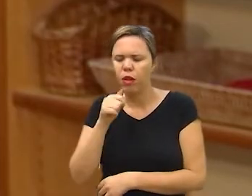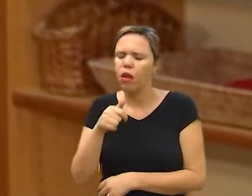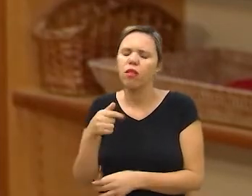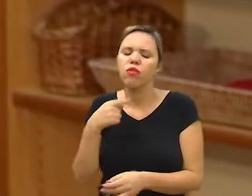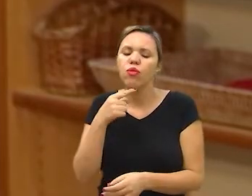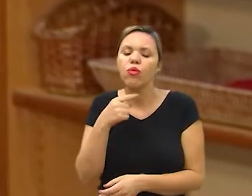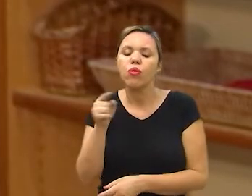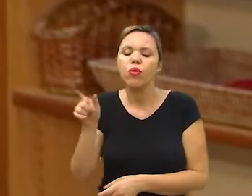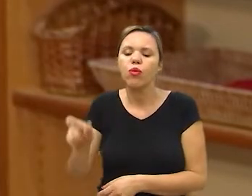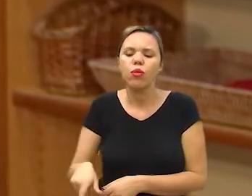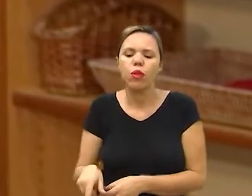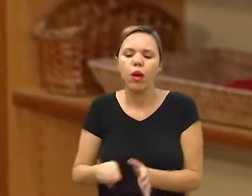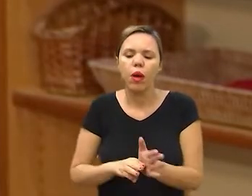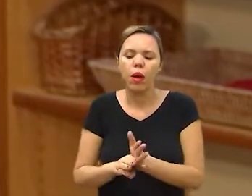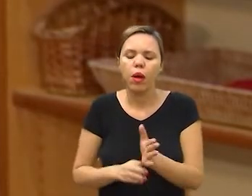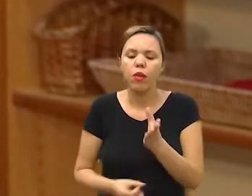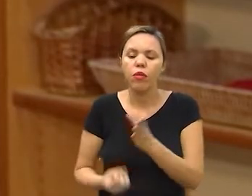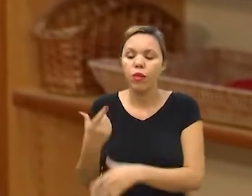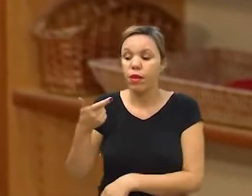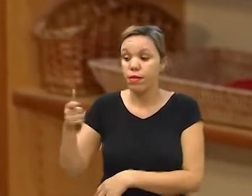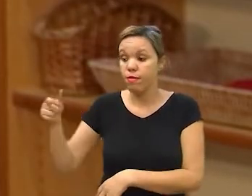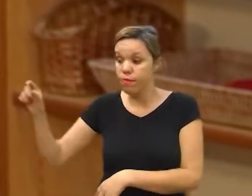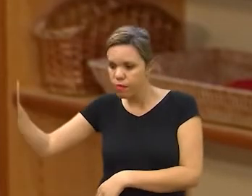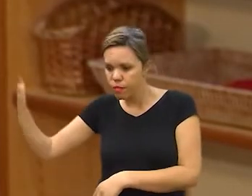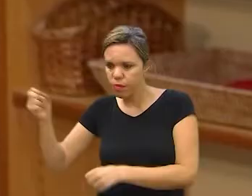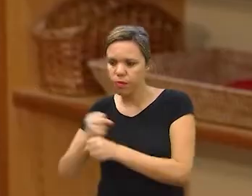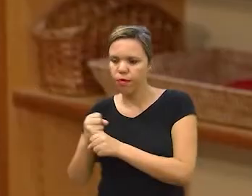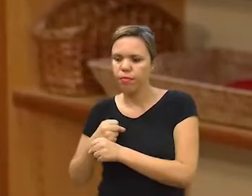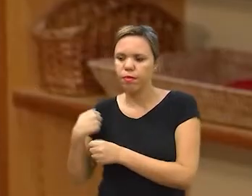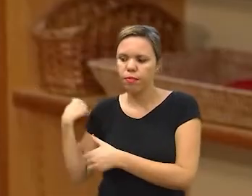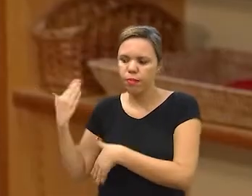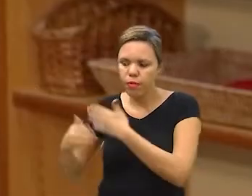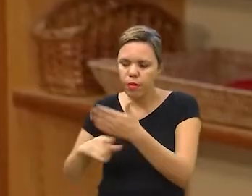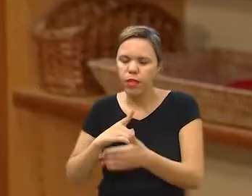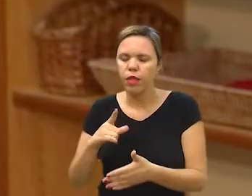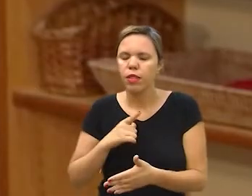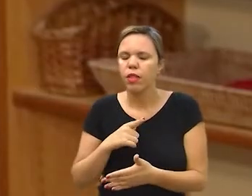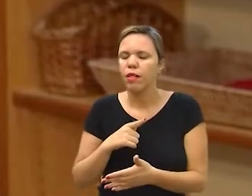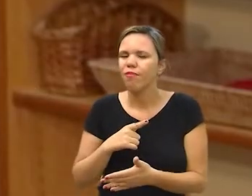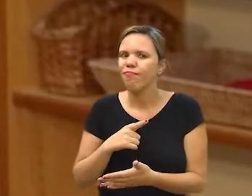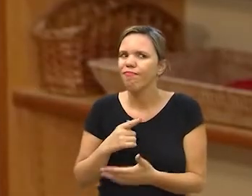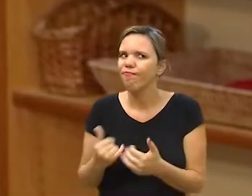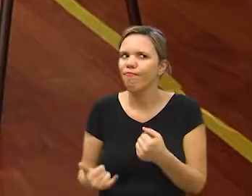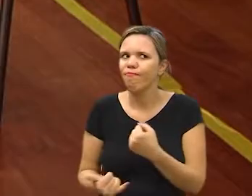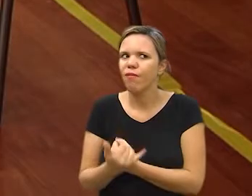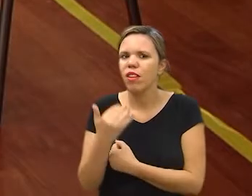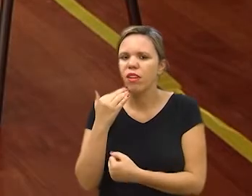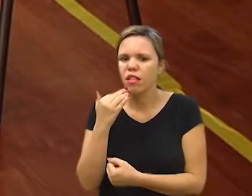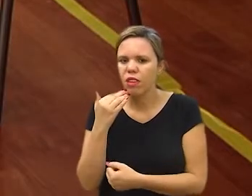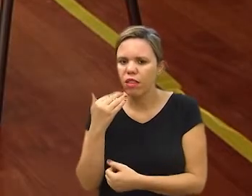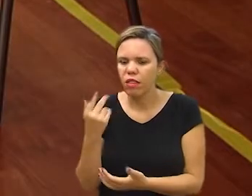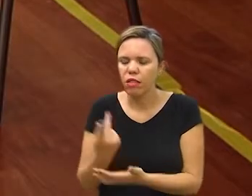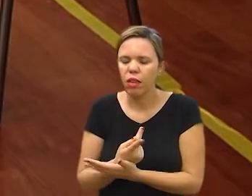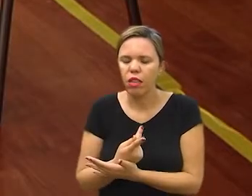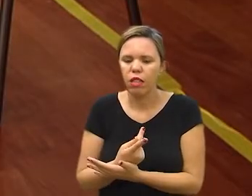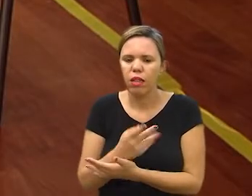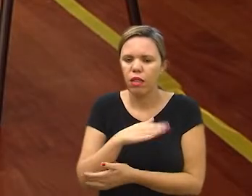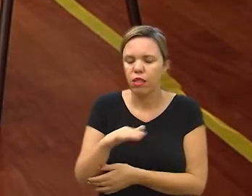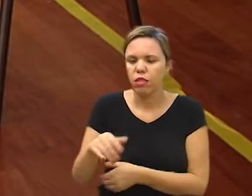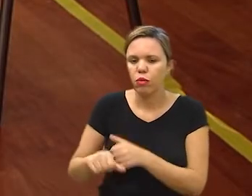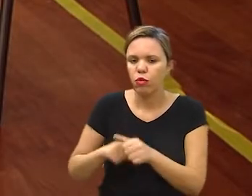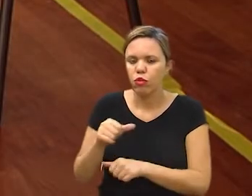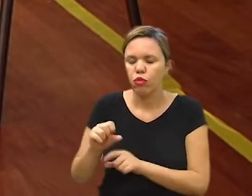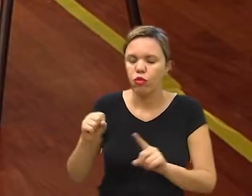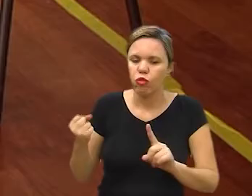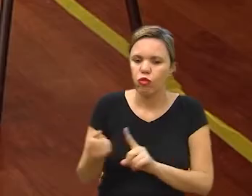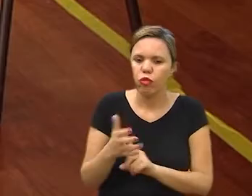assim, esse método foi criado há mais de 100 anos atrás. Tem que ter alguma falha, as crianças mudaram tudo mudou a sociedade. Que intriga,